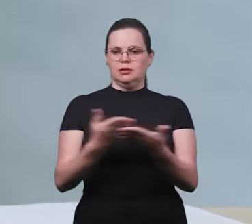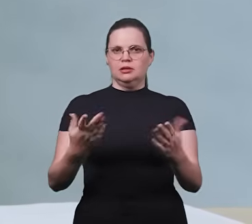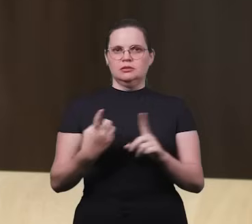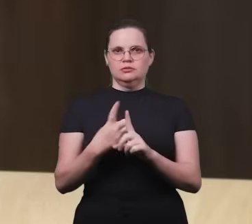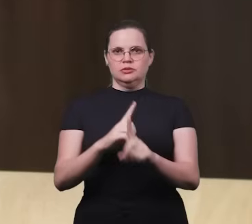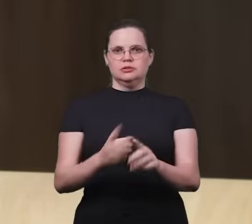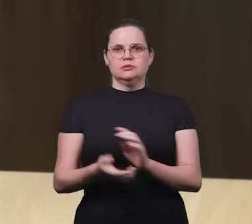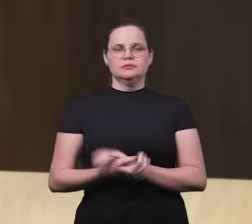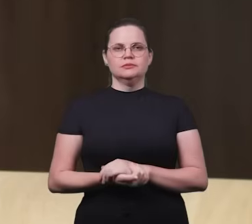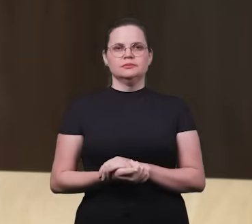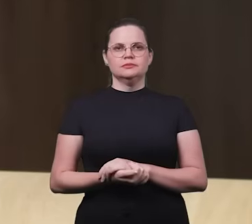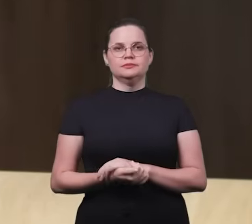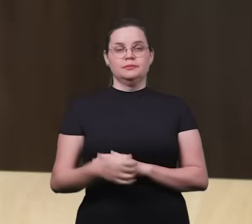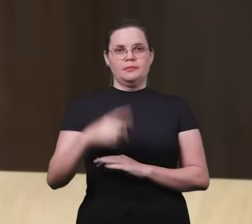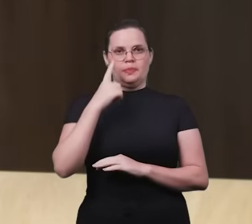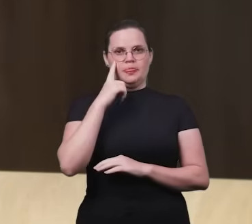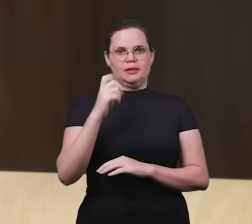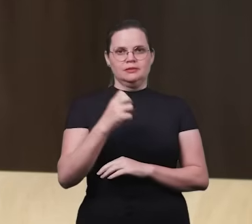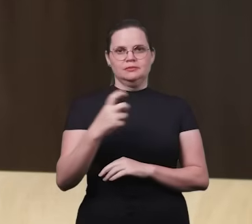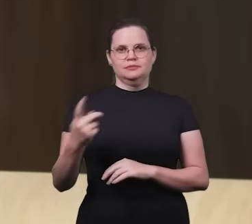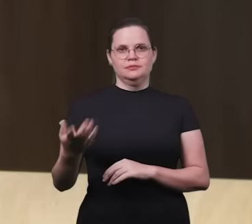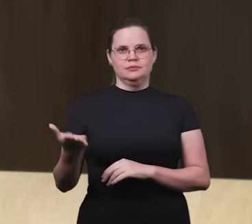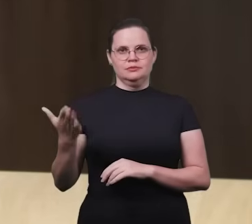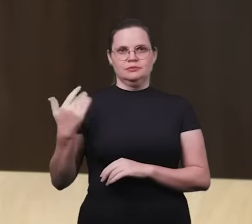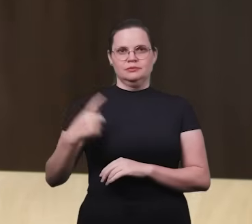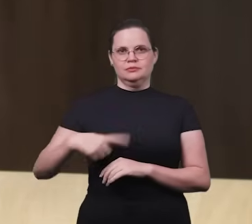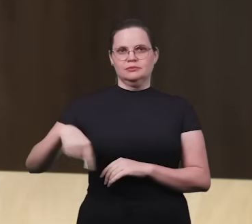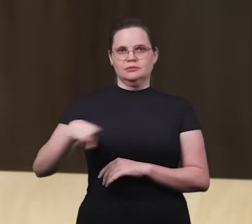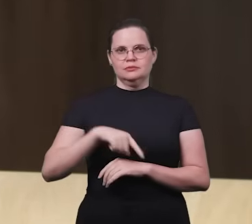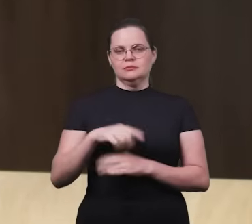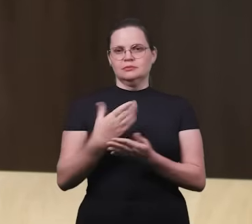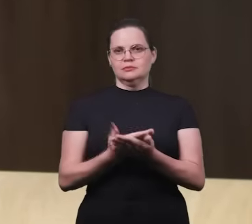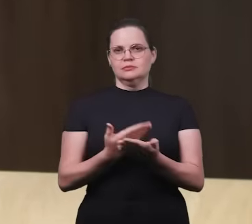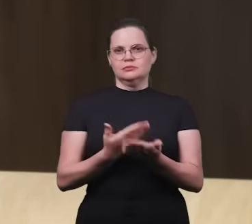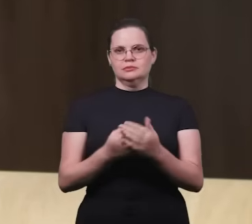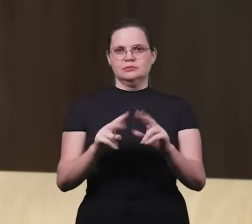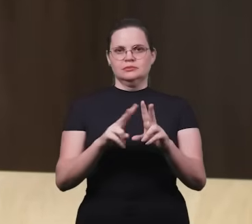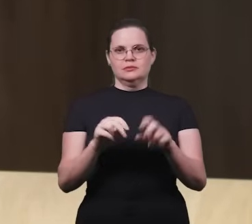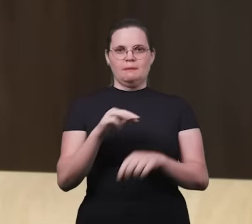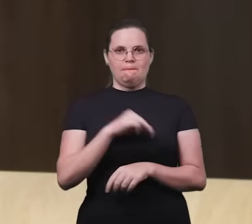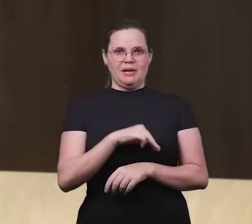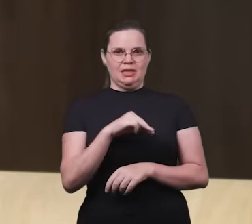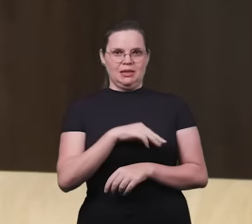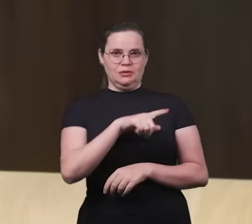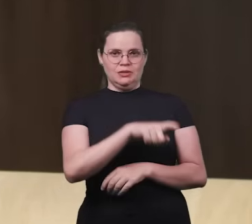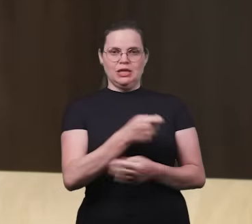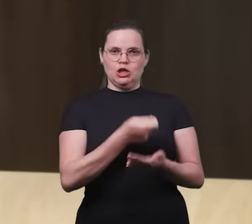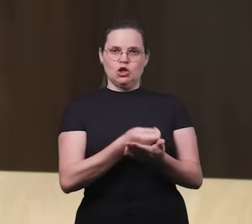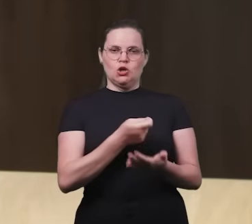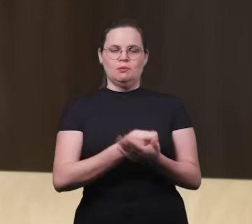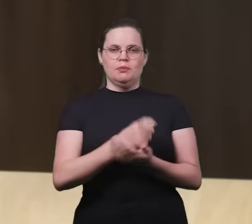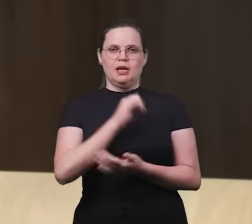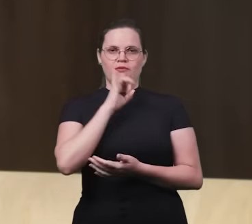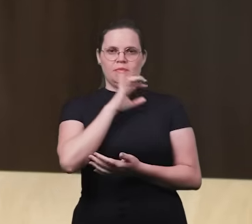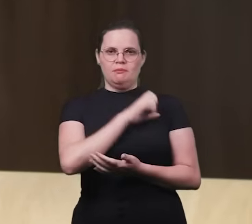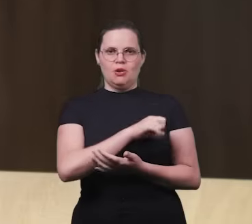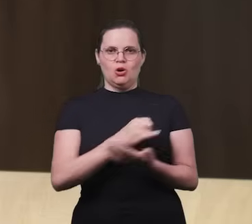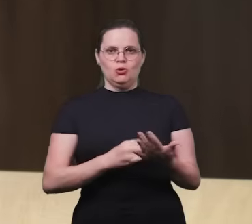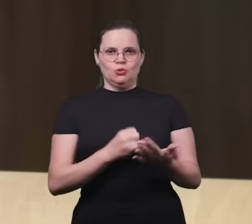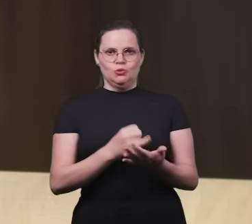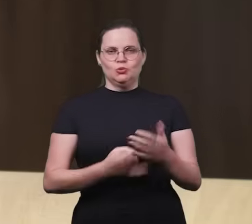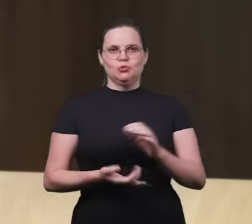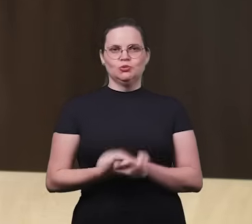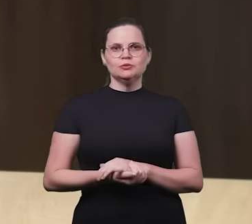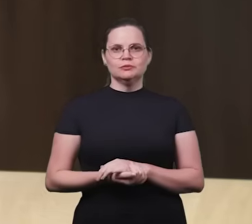apóstolos. Interessante que no episódio passado nós estudamos sobre Mateus, que era um cobrador de impostos, uma pessoa